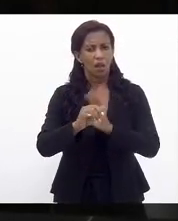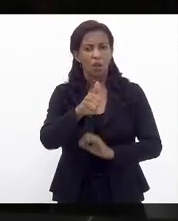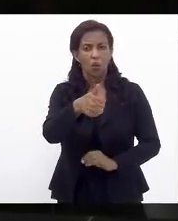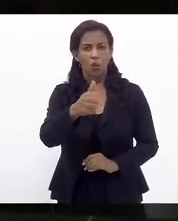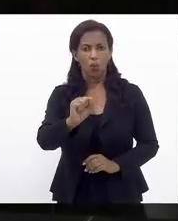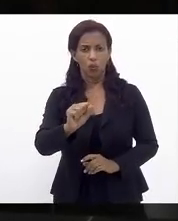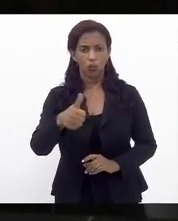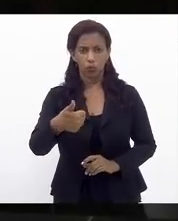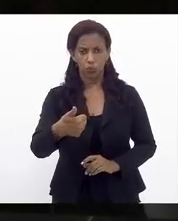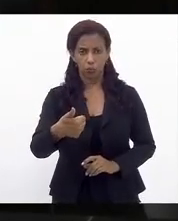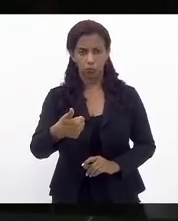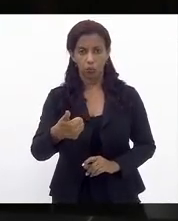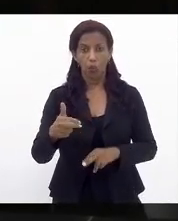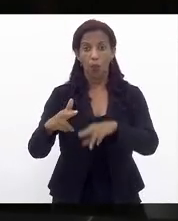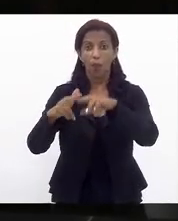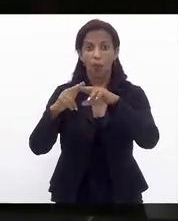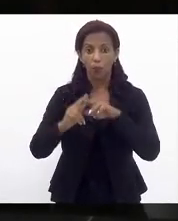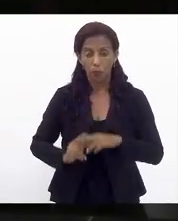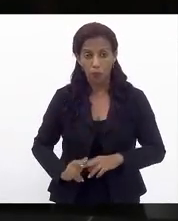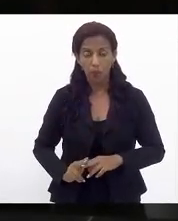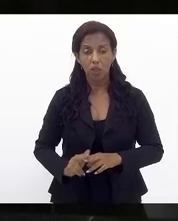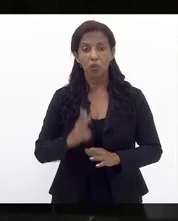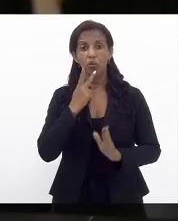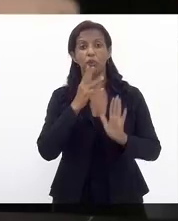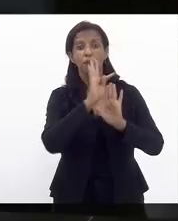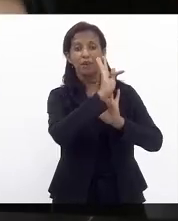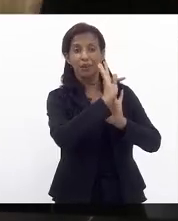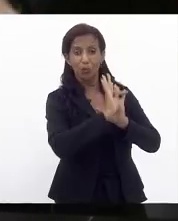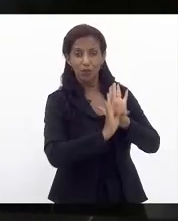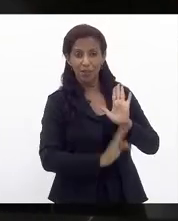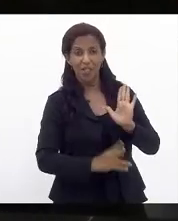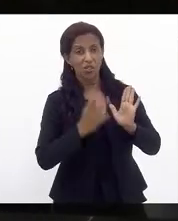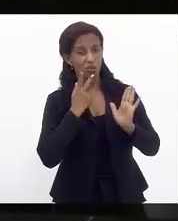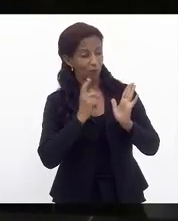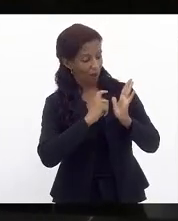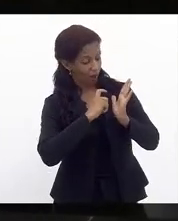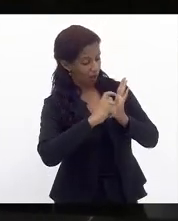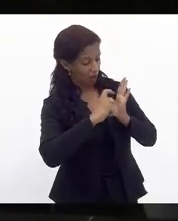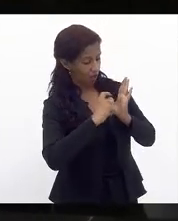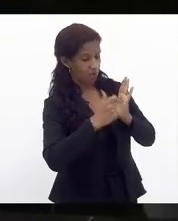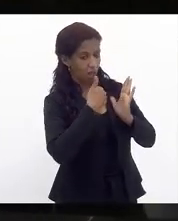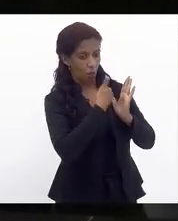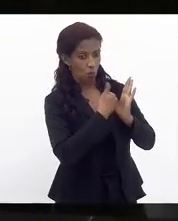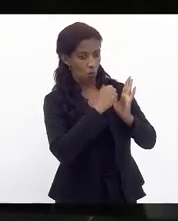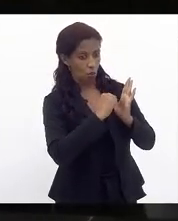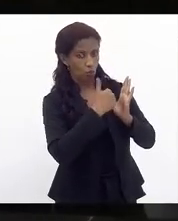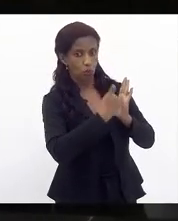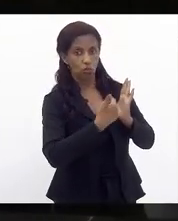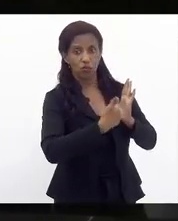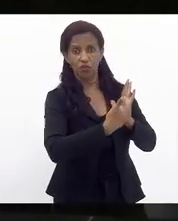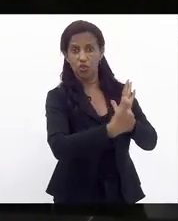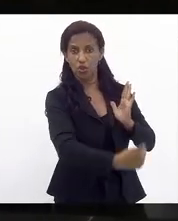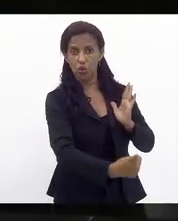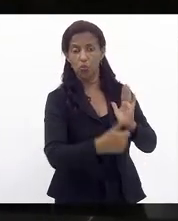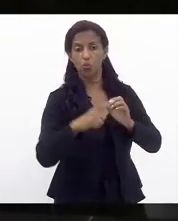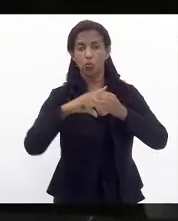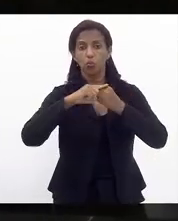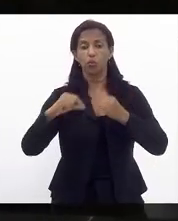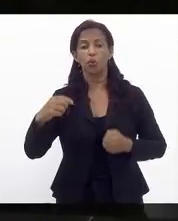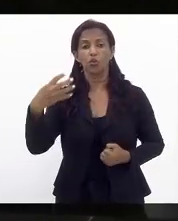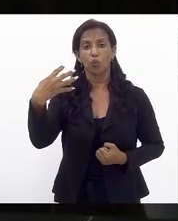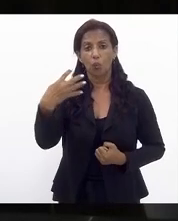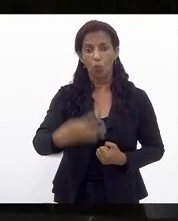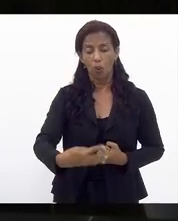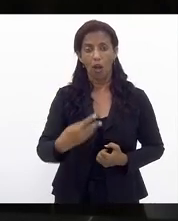181 por isso a gente fez questão que no texto citação 8 13 21 no seu artigo